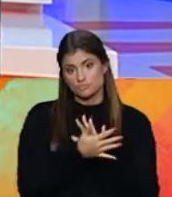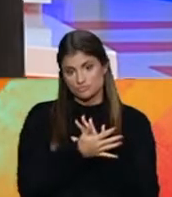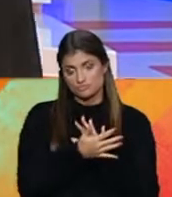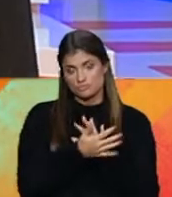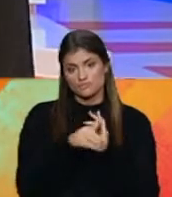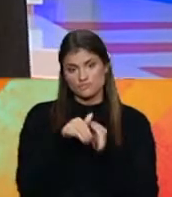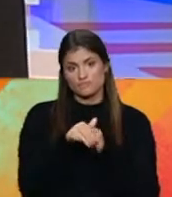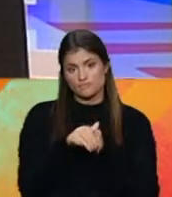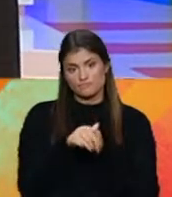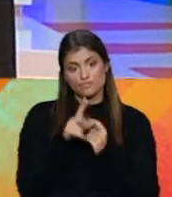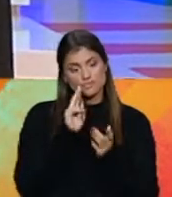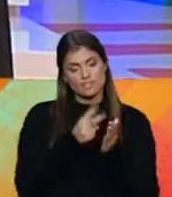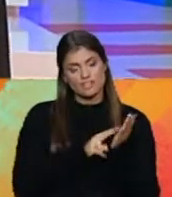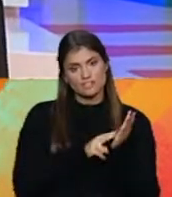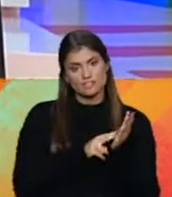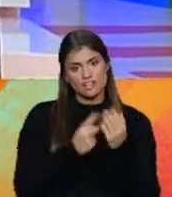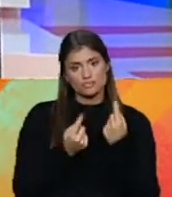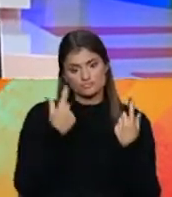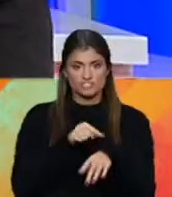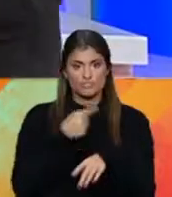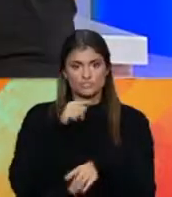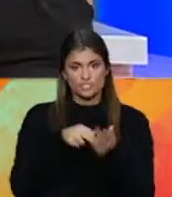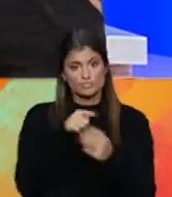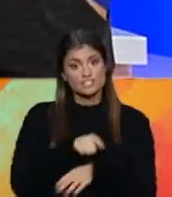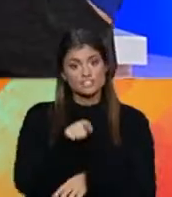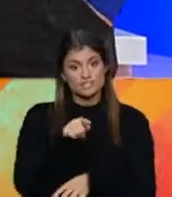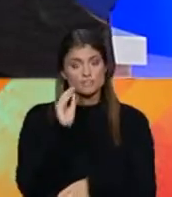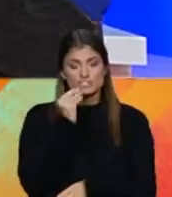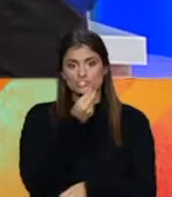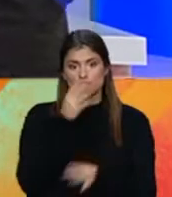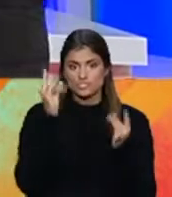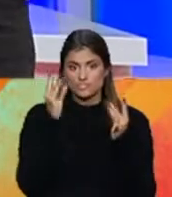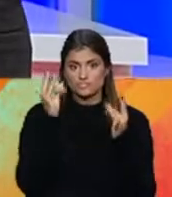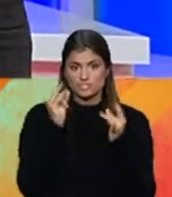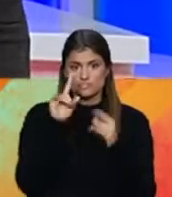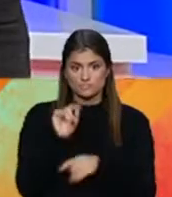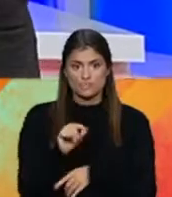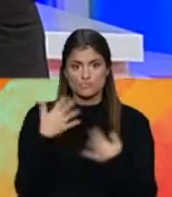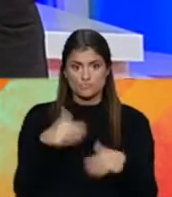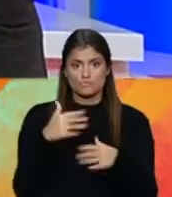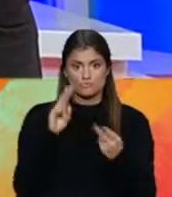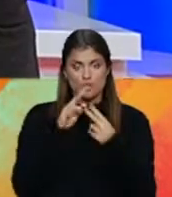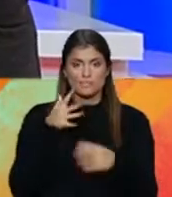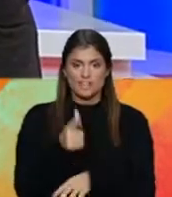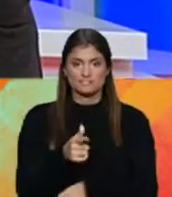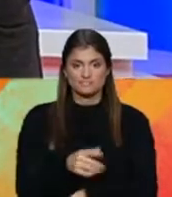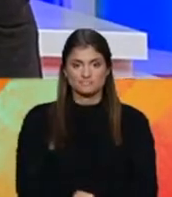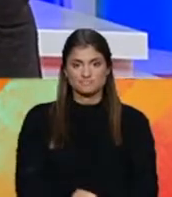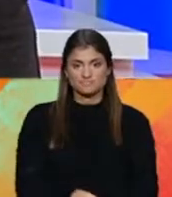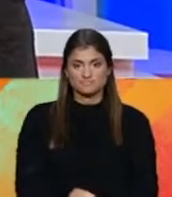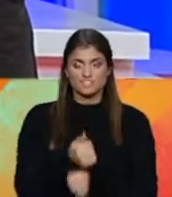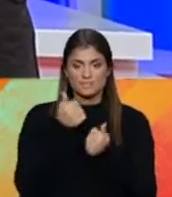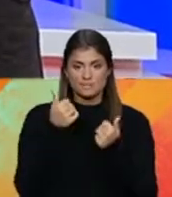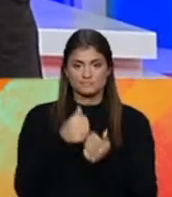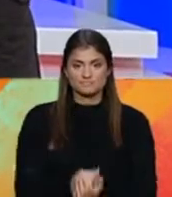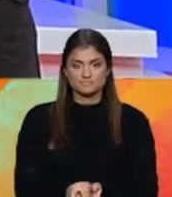pegada porque eu já tive esse alguns detalhes sobre espera deixe nos divertimos muito até amanhã tem